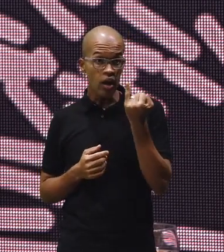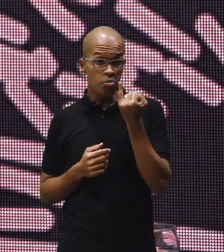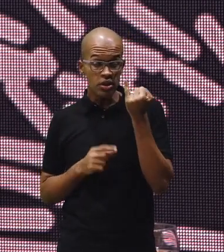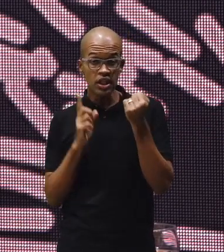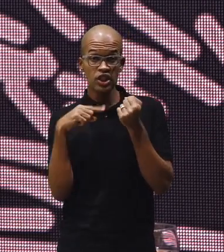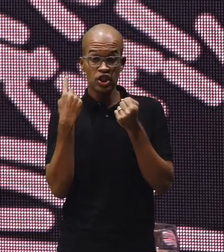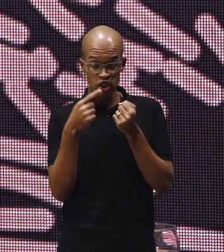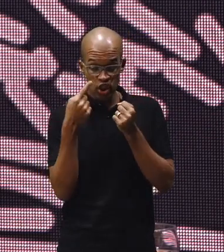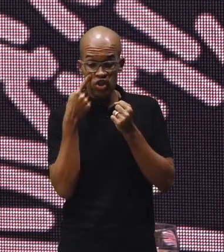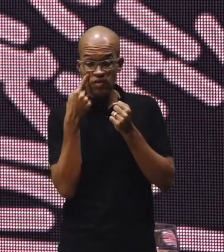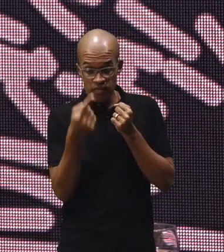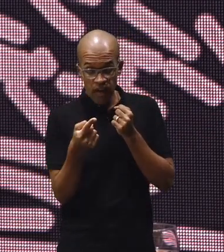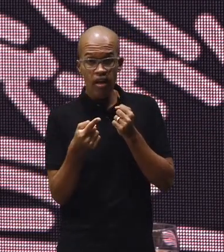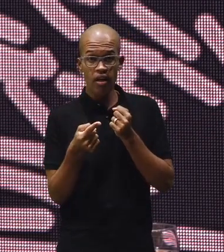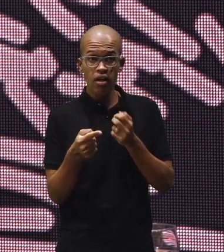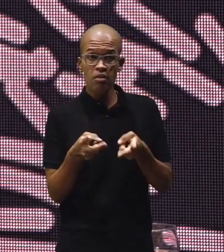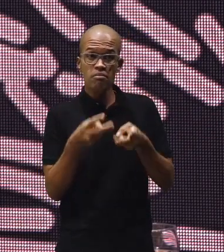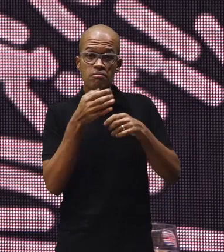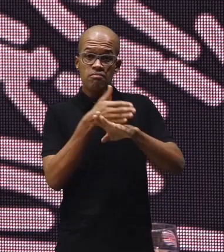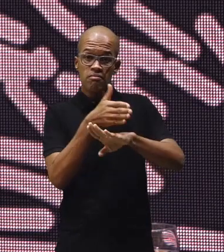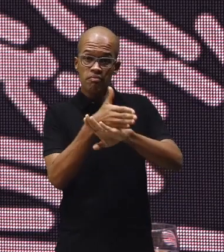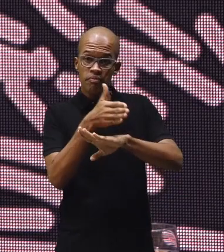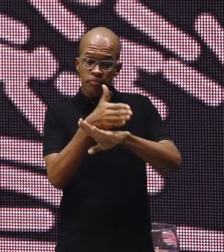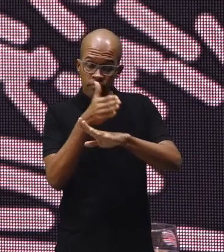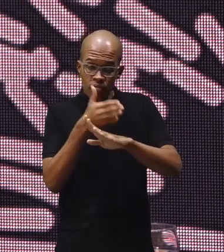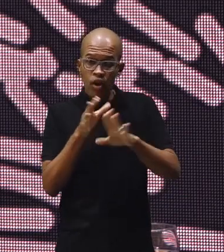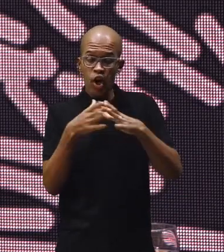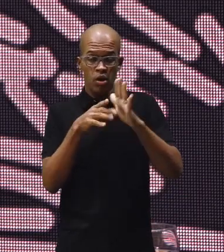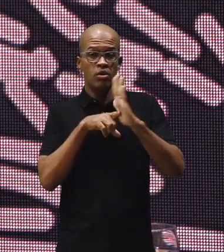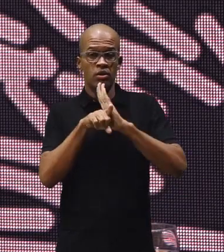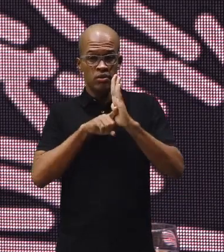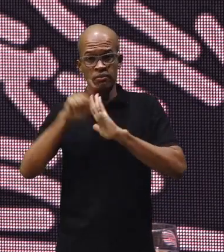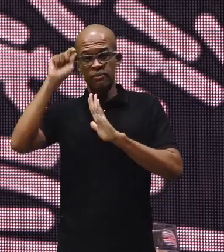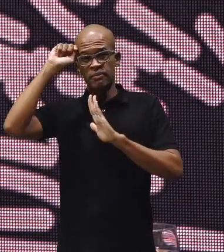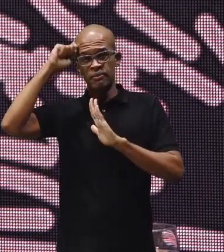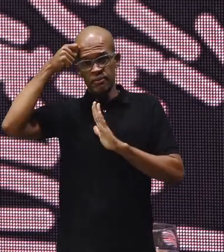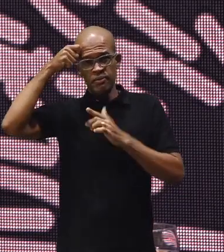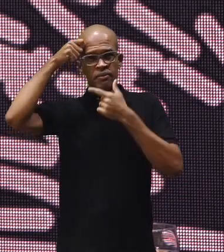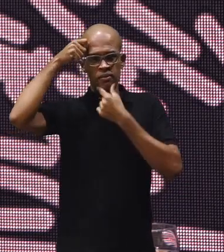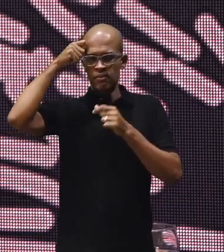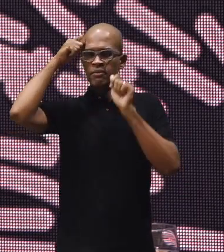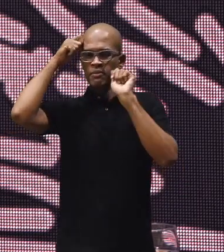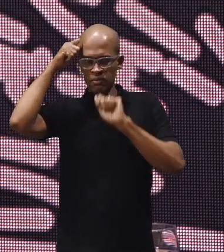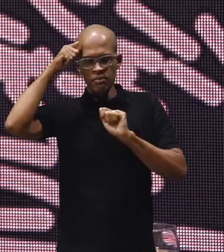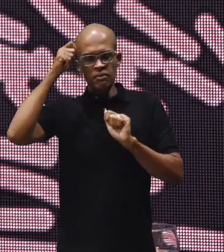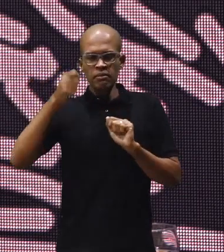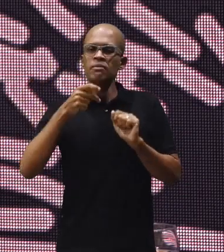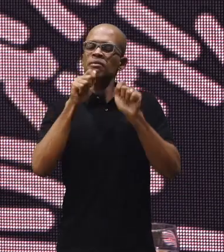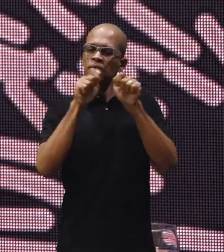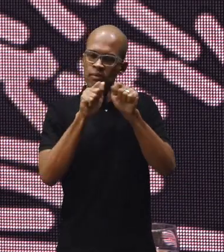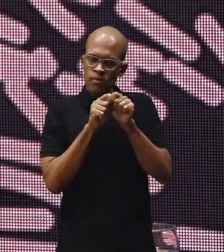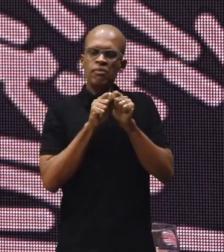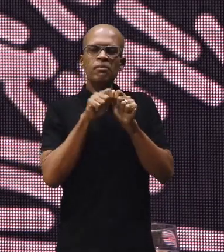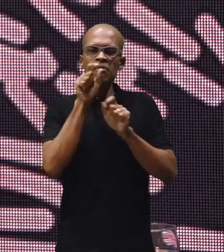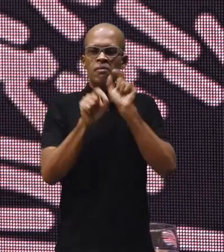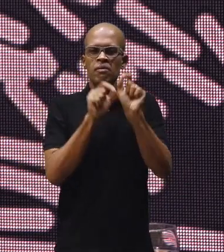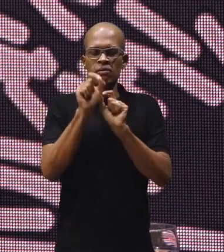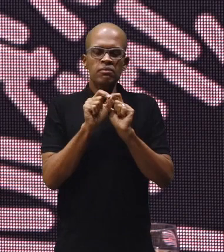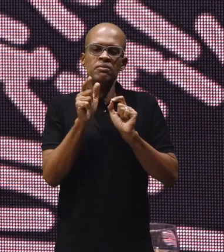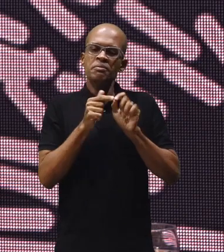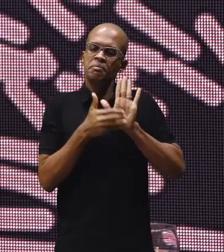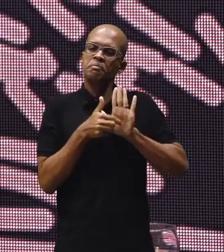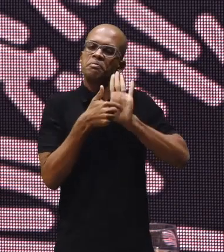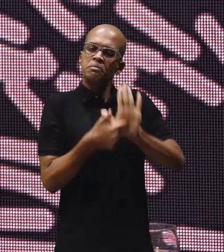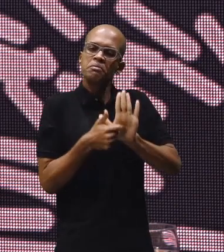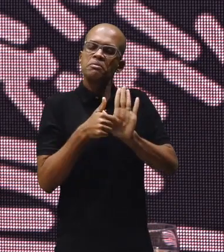gente acesse essas pessoas, pesquisadores e pesquisadoras negros e negras que atuam, né, como no